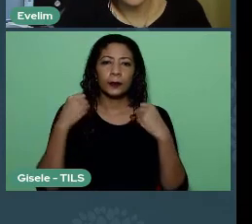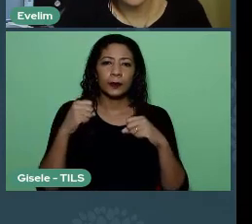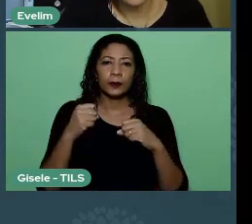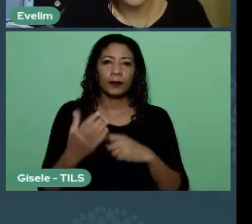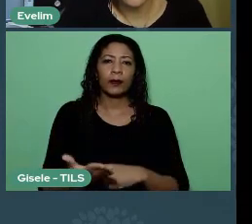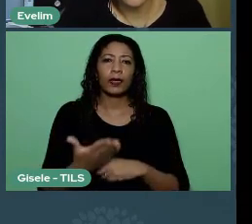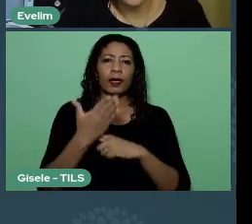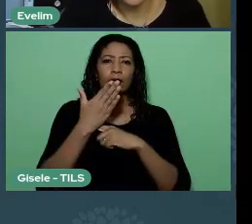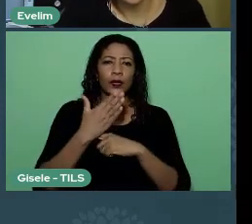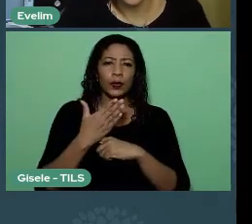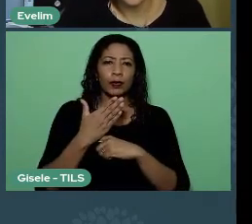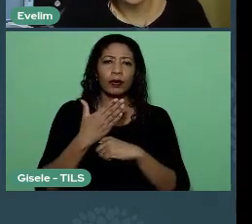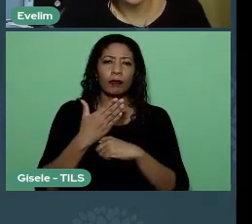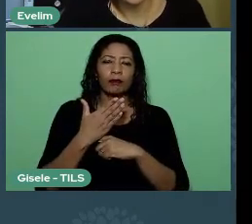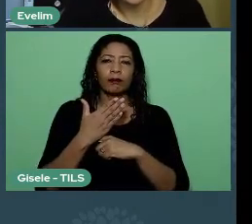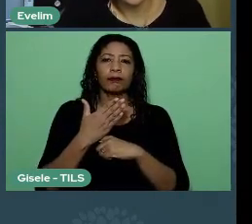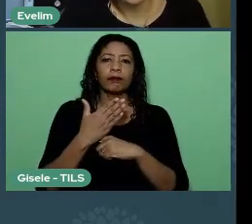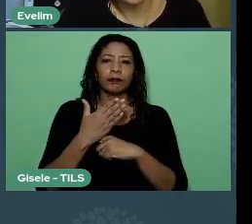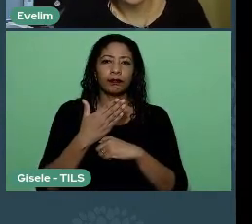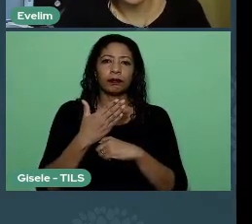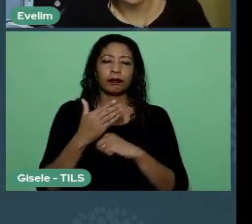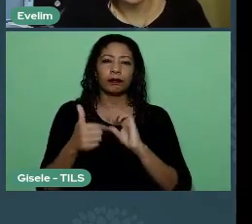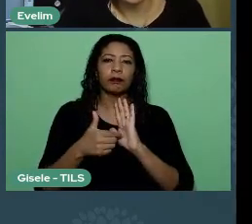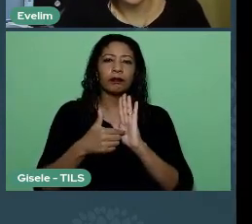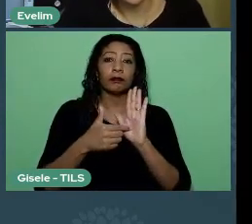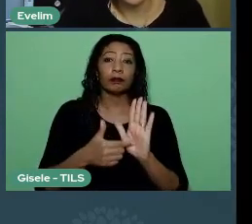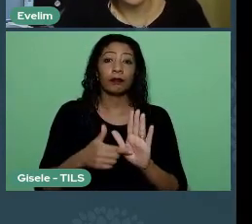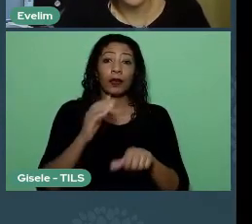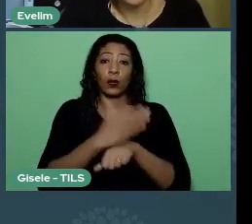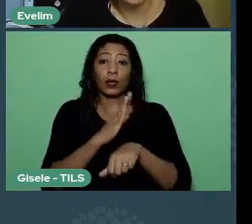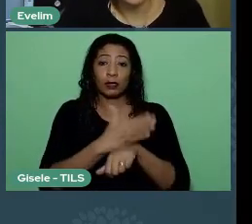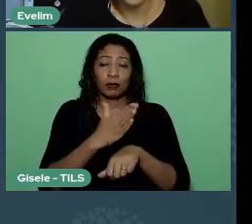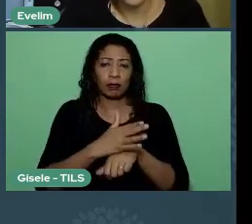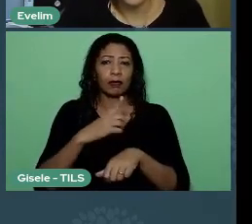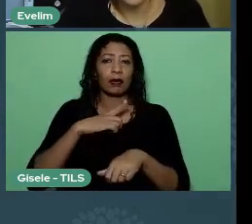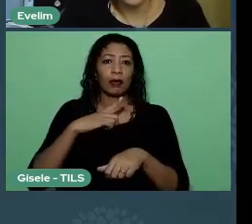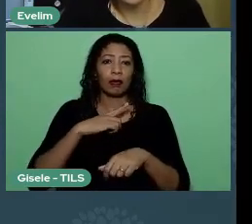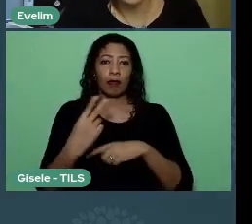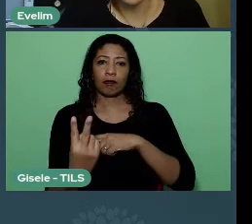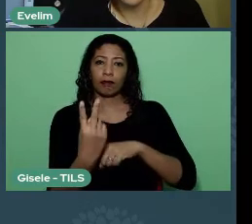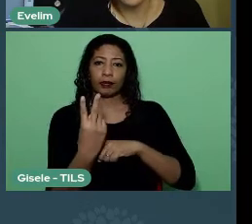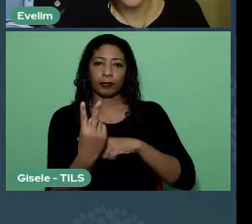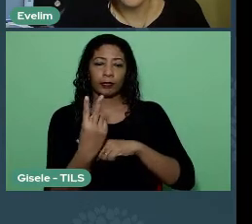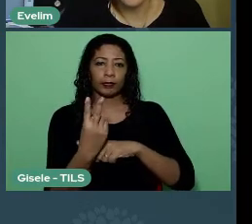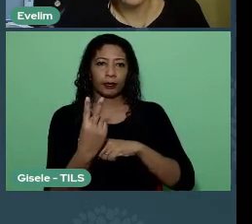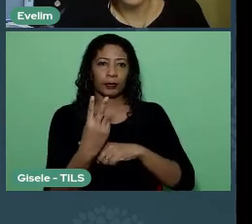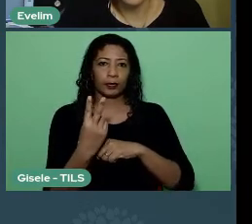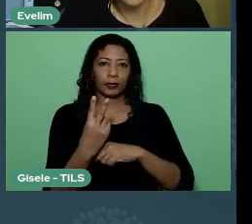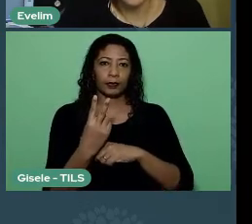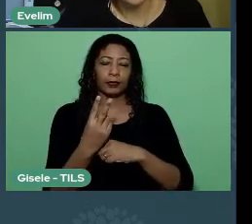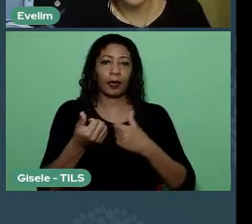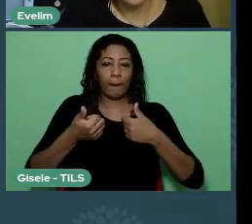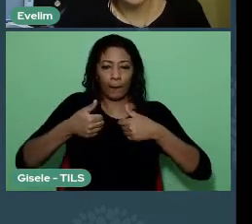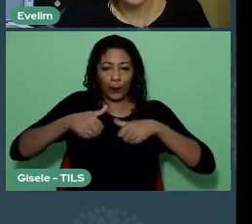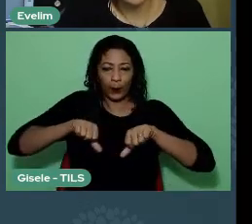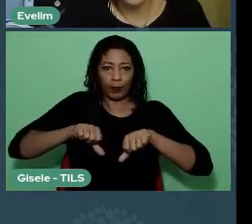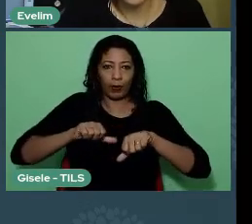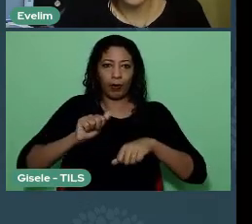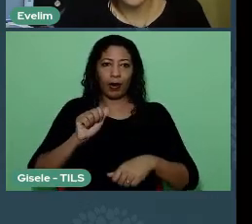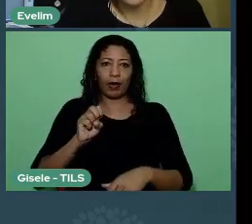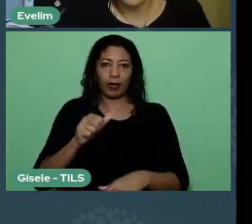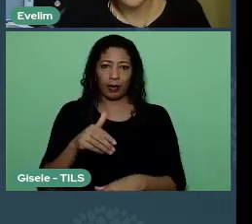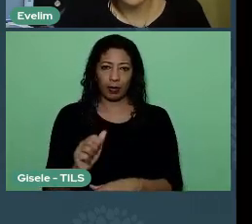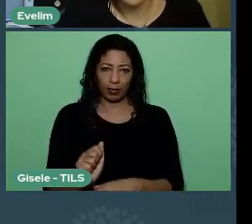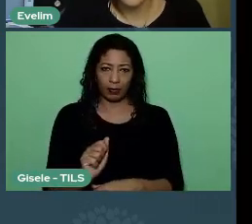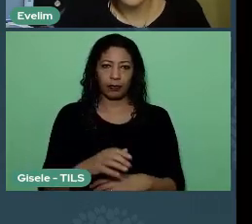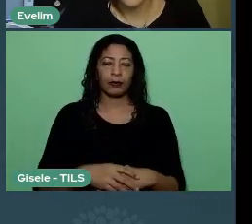Jackman, em 2012, traz que o exercício tem efeito protetor contra o desenvolvimento da asma. Ford, em